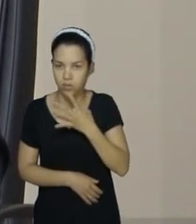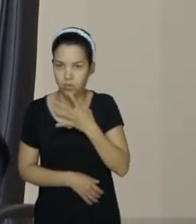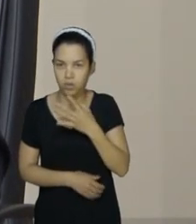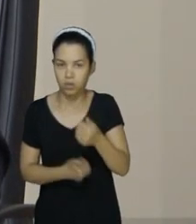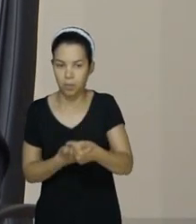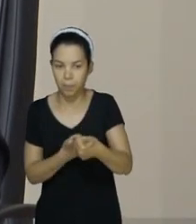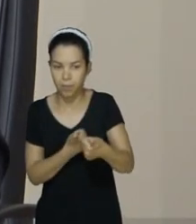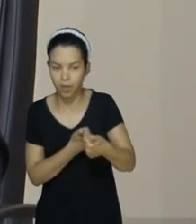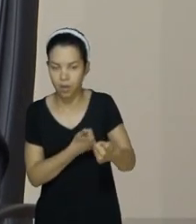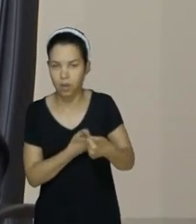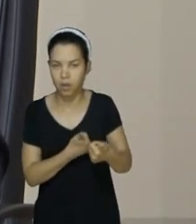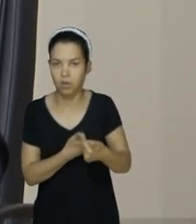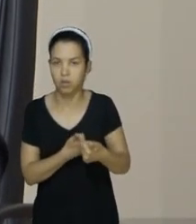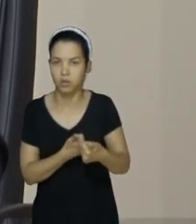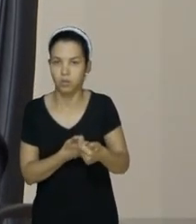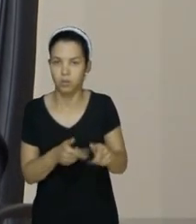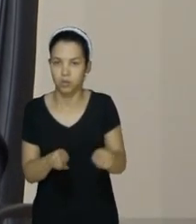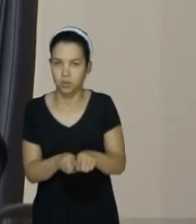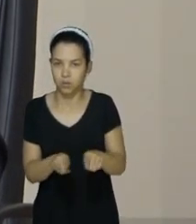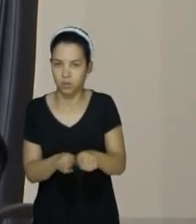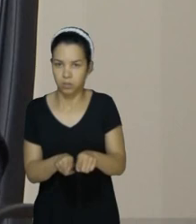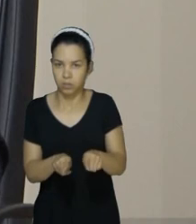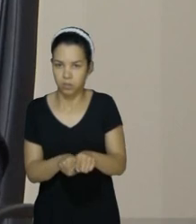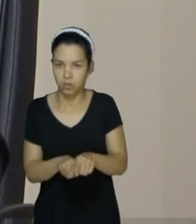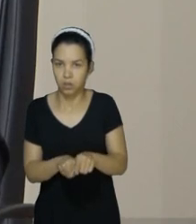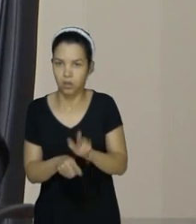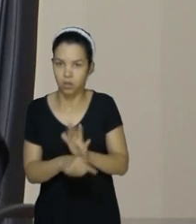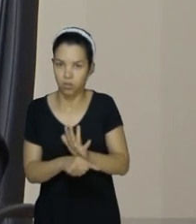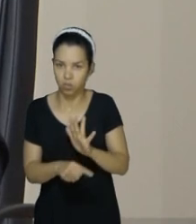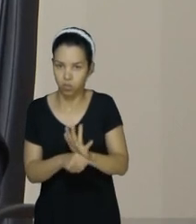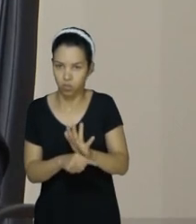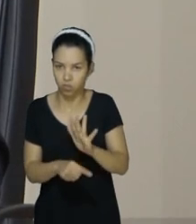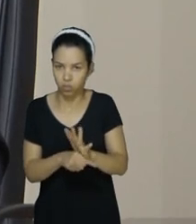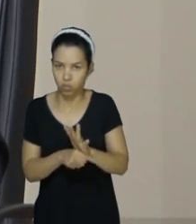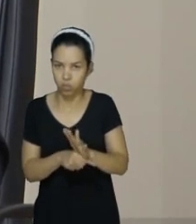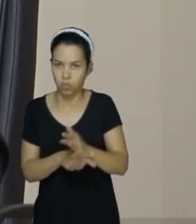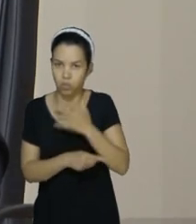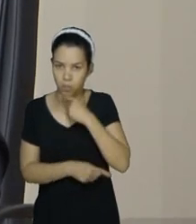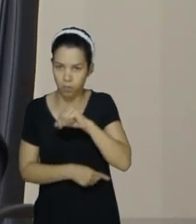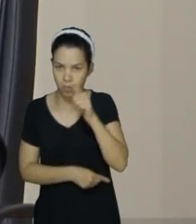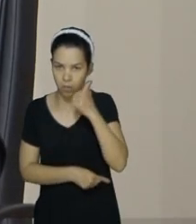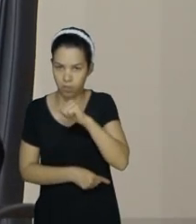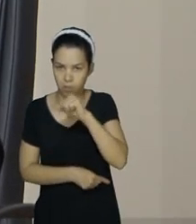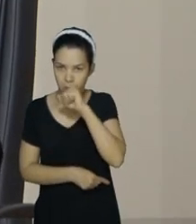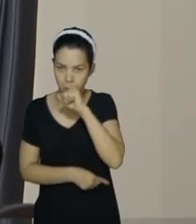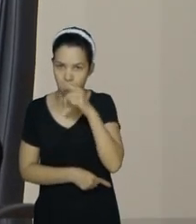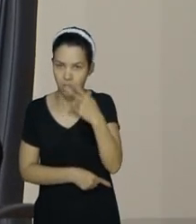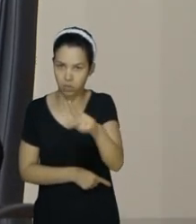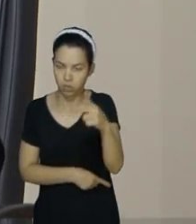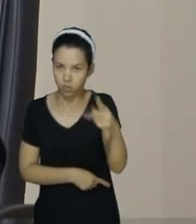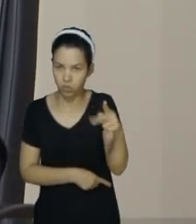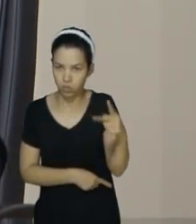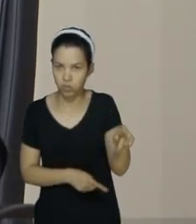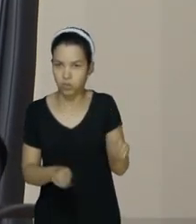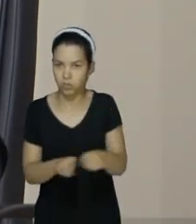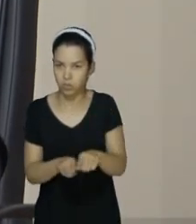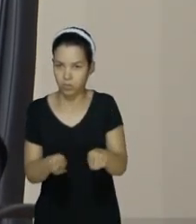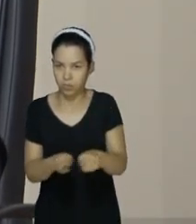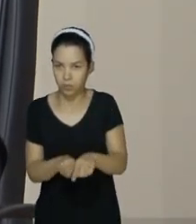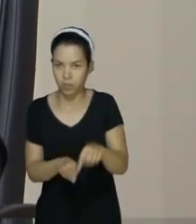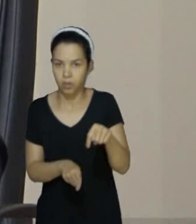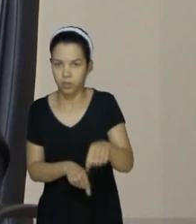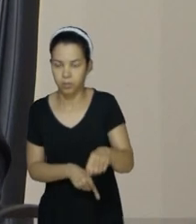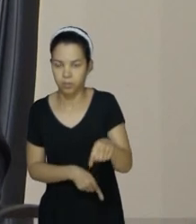mais próxima, e também de poder contribuir com os vossos pais, com as vossas famílias. Além de sair daqui com